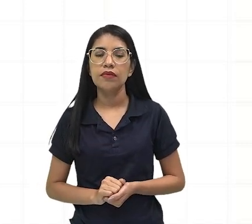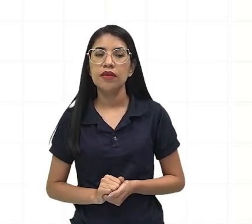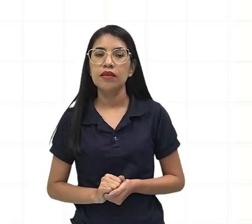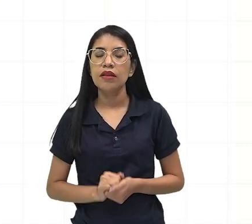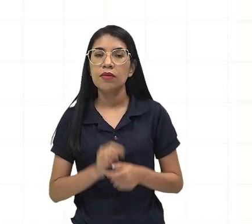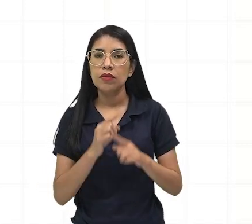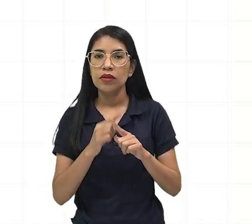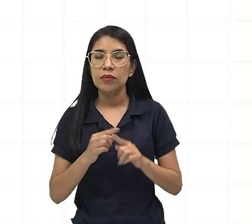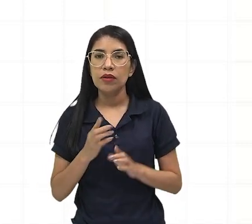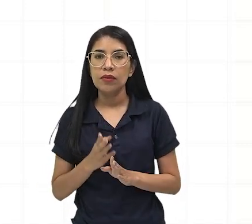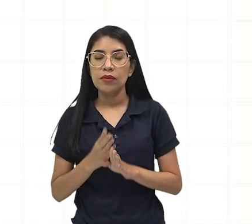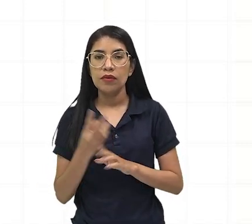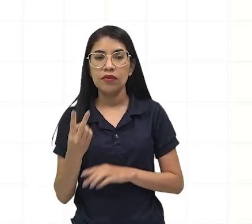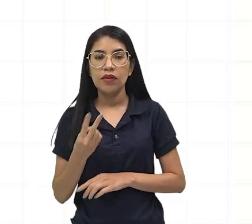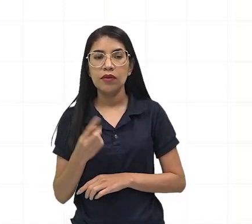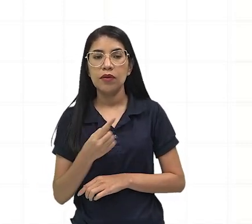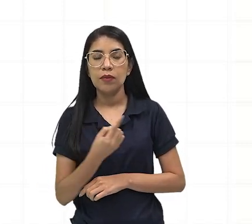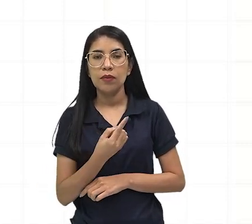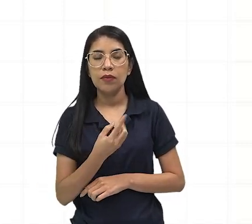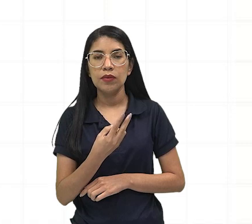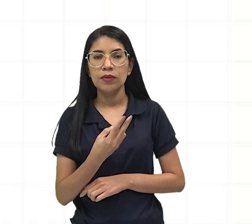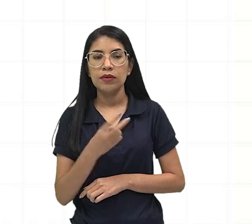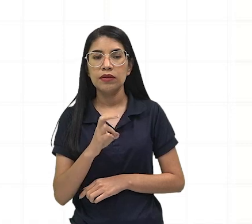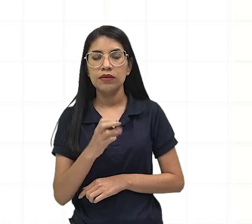Multiplicando, nós temos